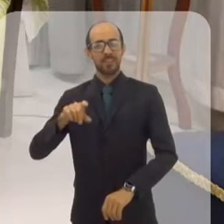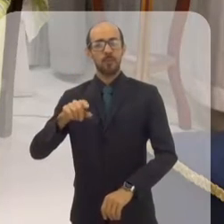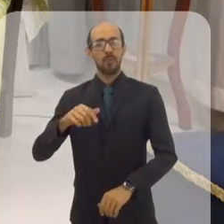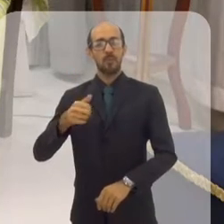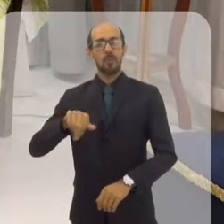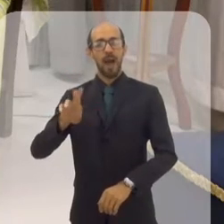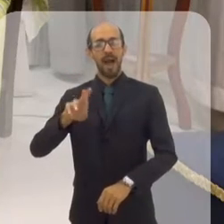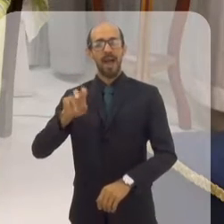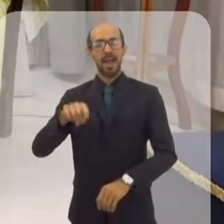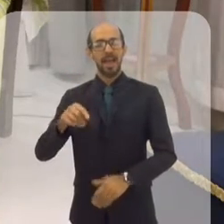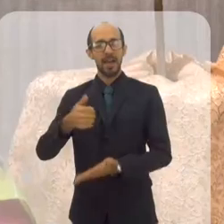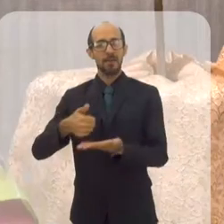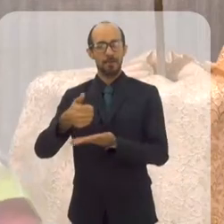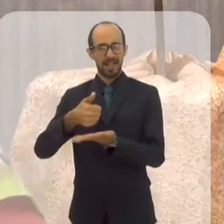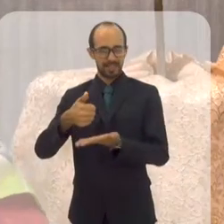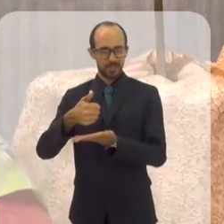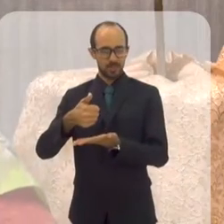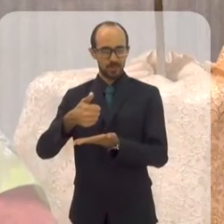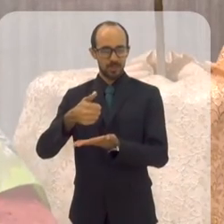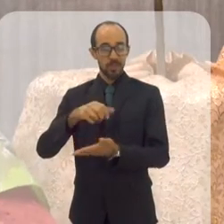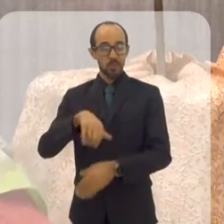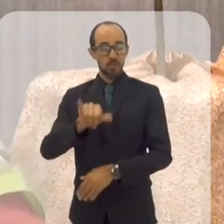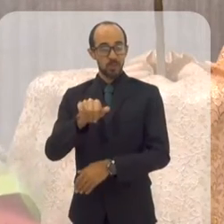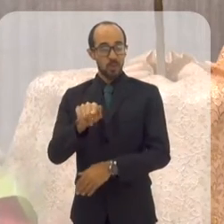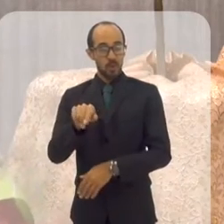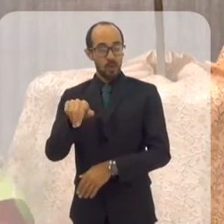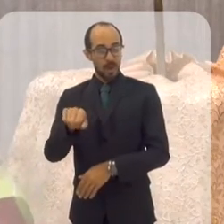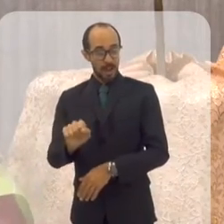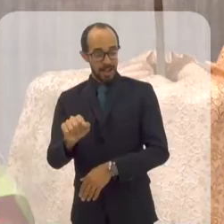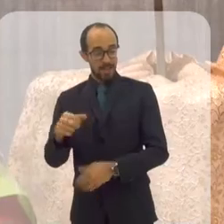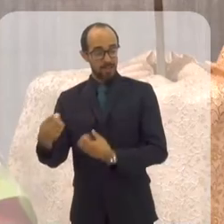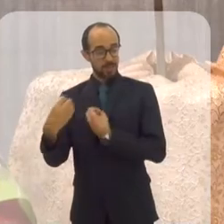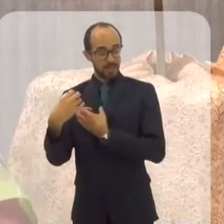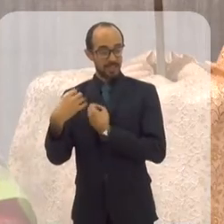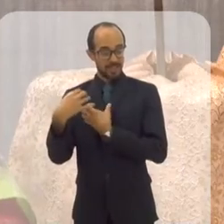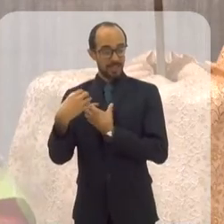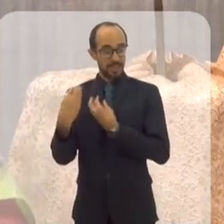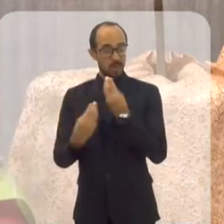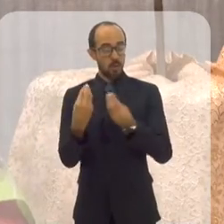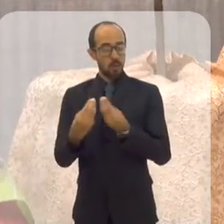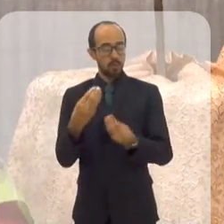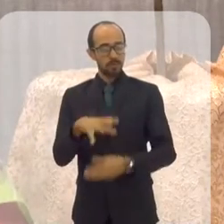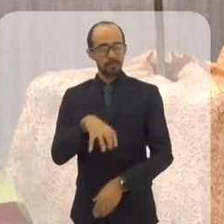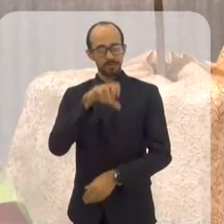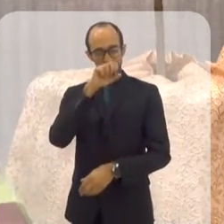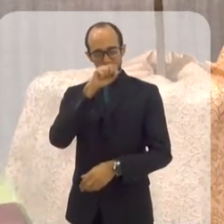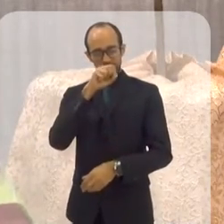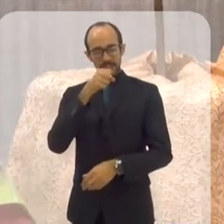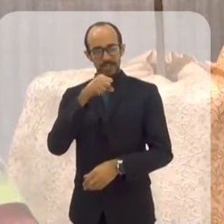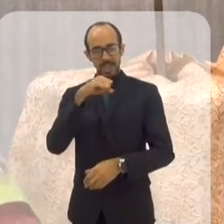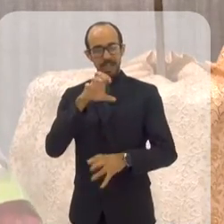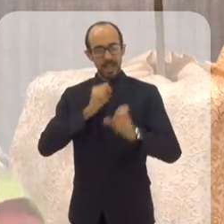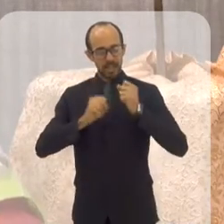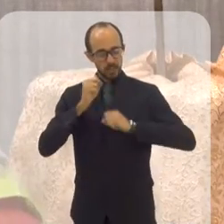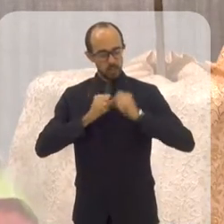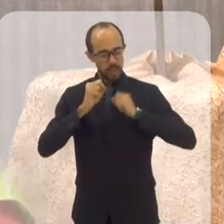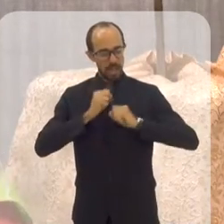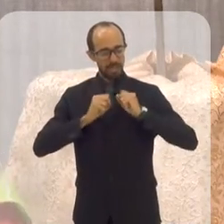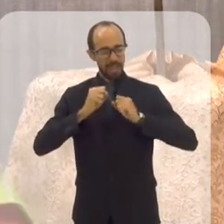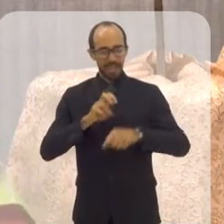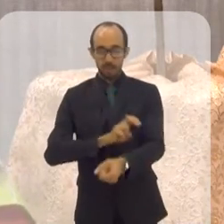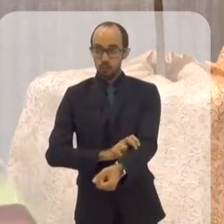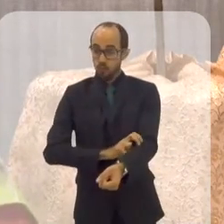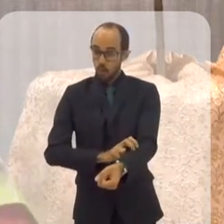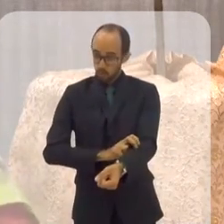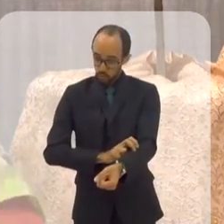Fundamental e o yoga vai nos ensinar a respirar até quando uma pessoa tá angustiado